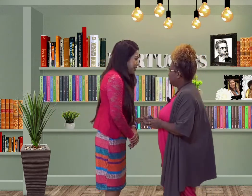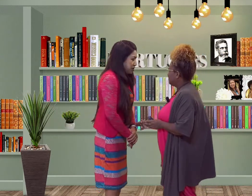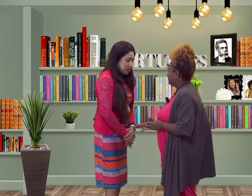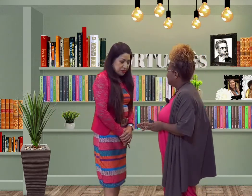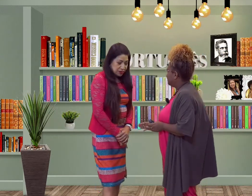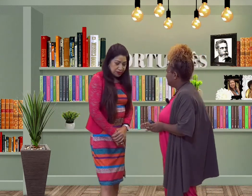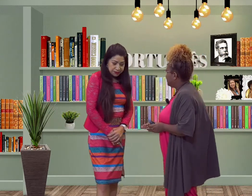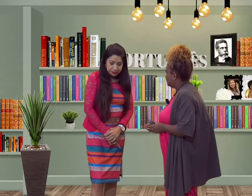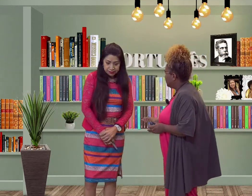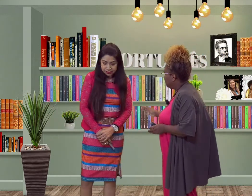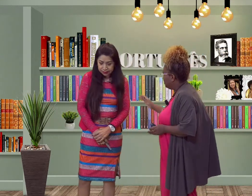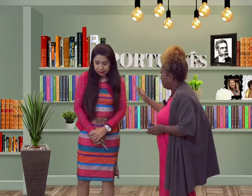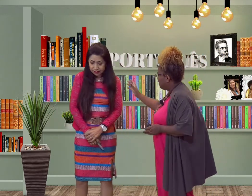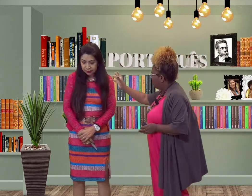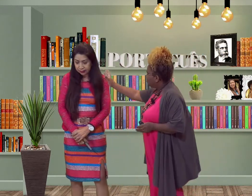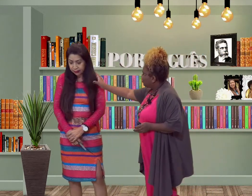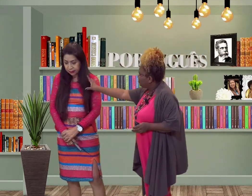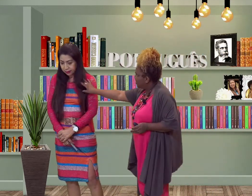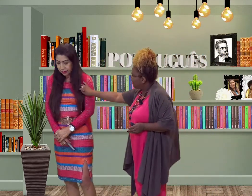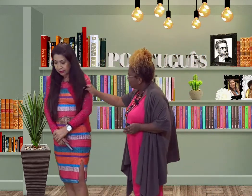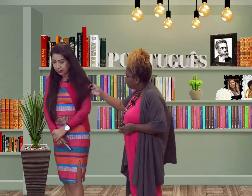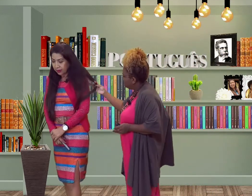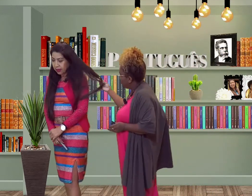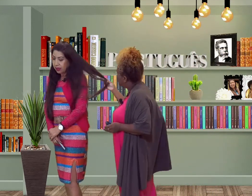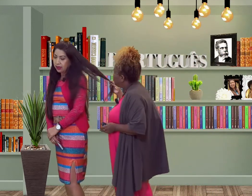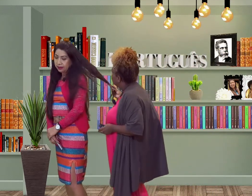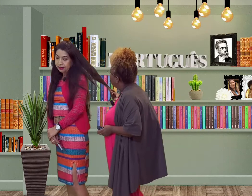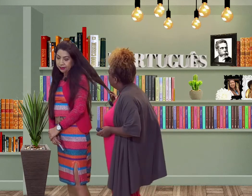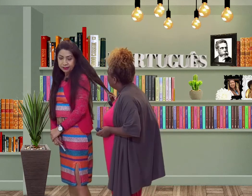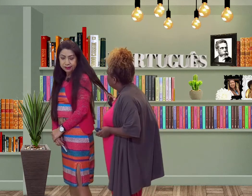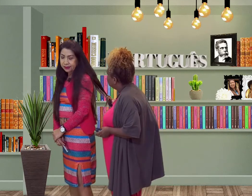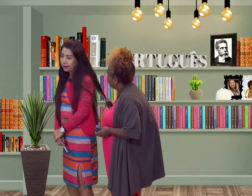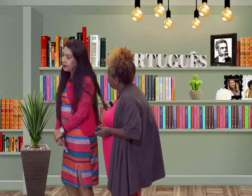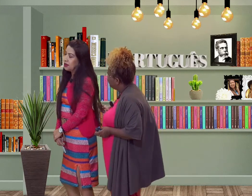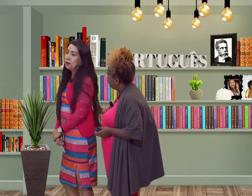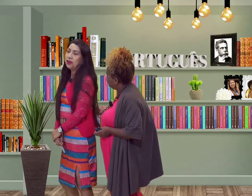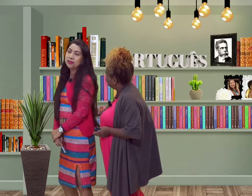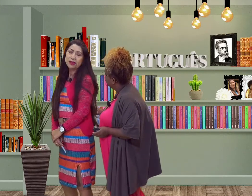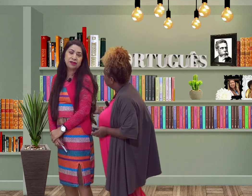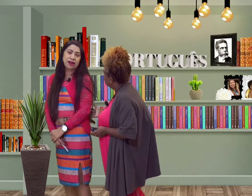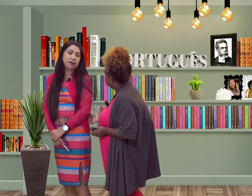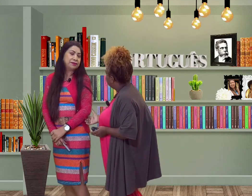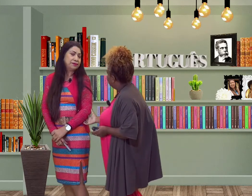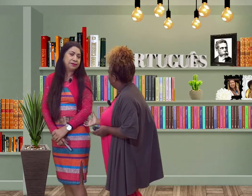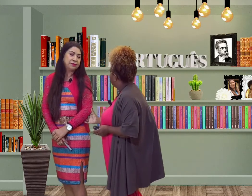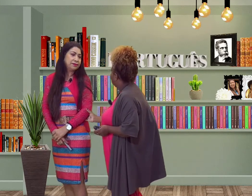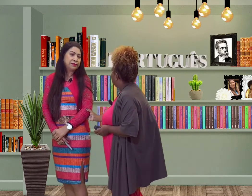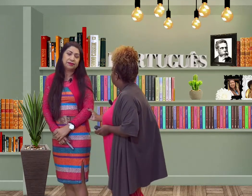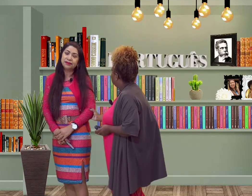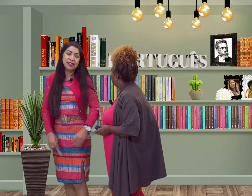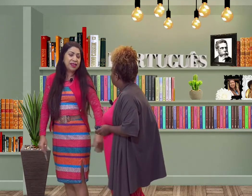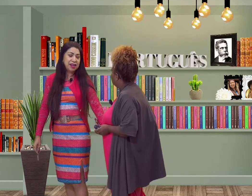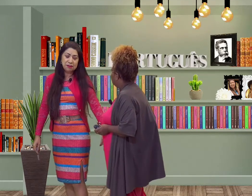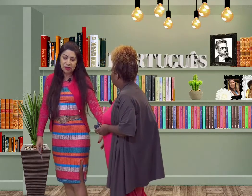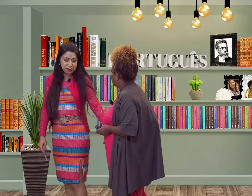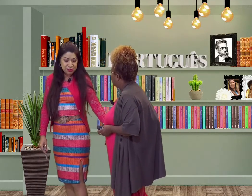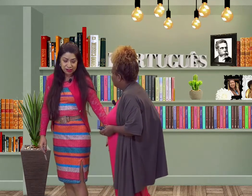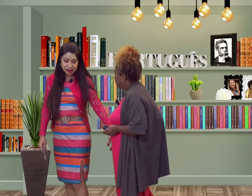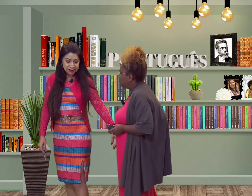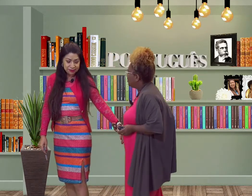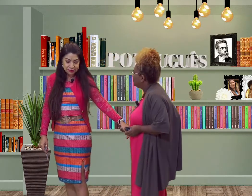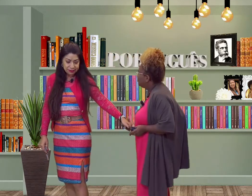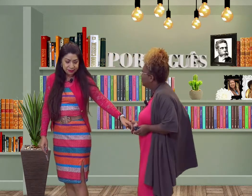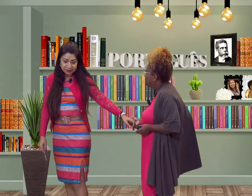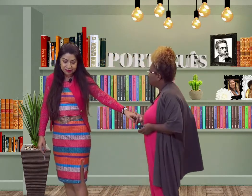Estou completamente triste. Posso ajudá-la? Em que posso ajudá-la? Você não pode me ajudar. Ok. que houve? Ninguém